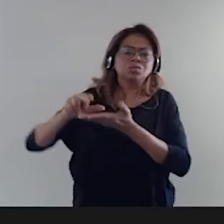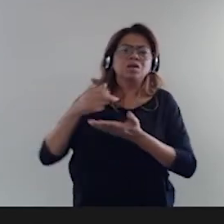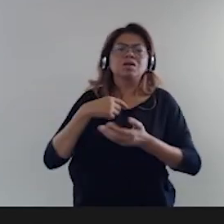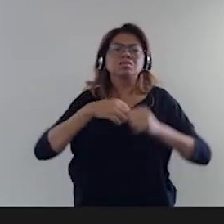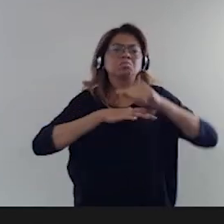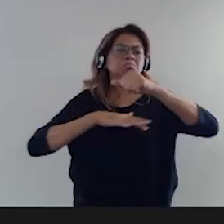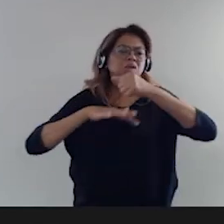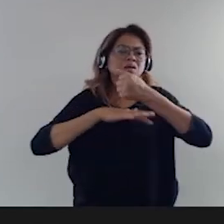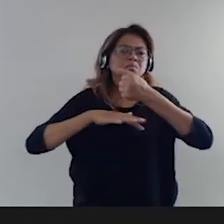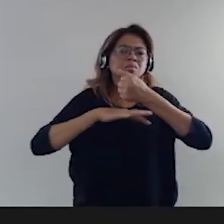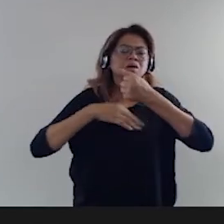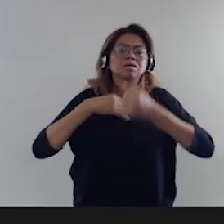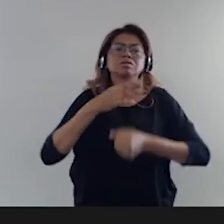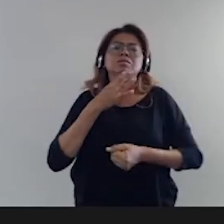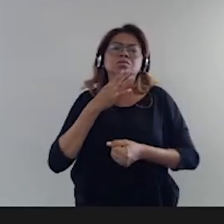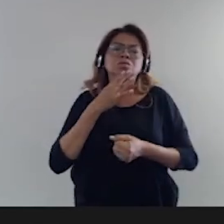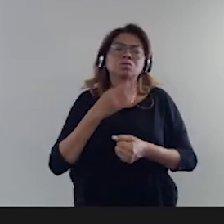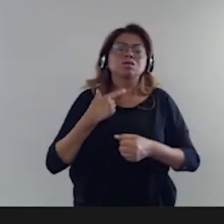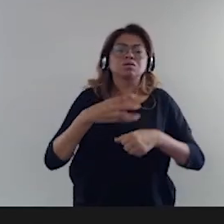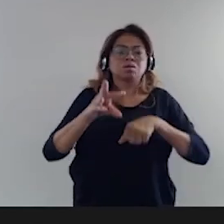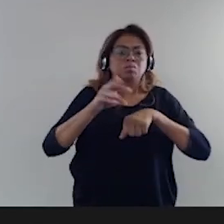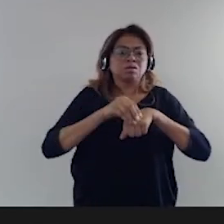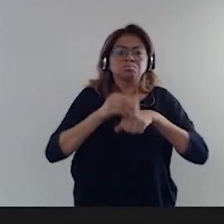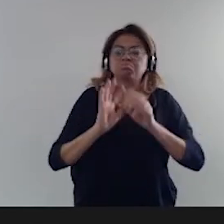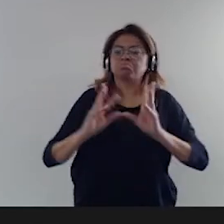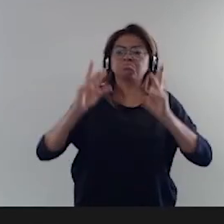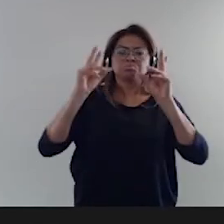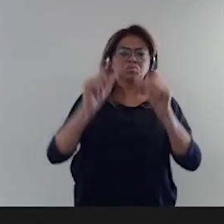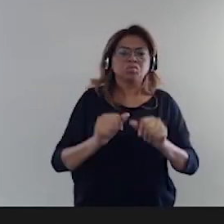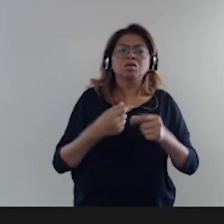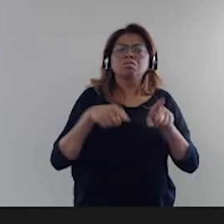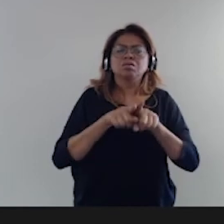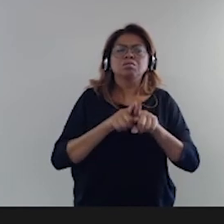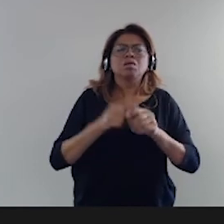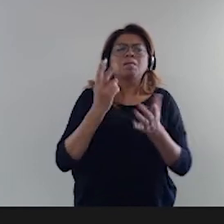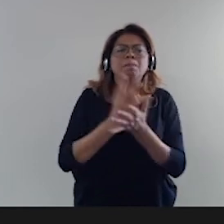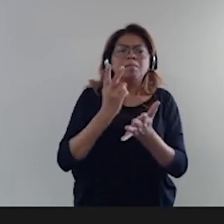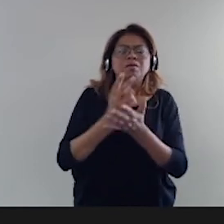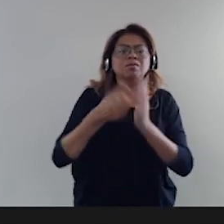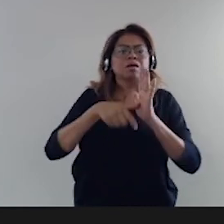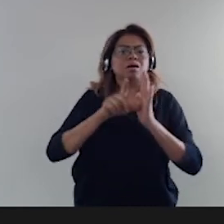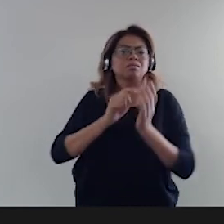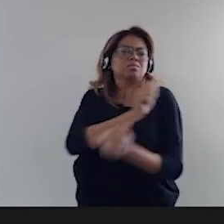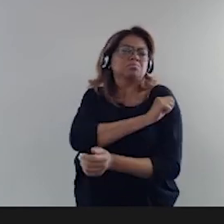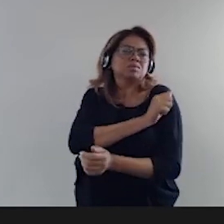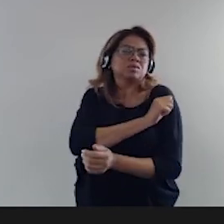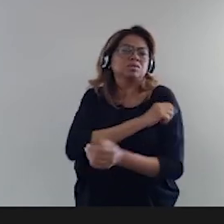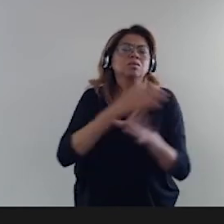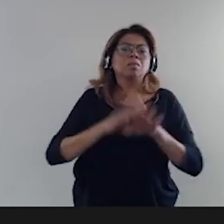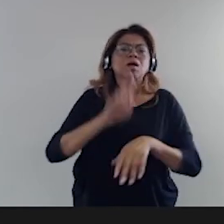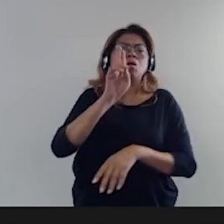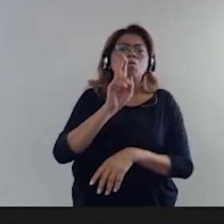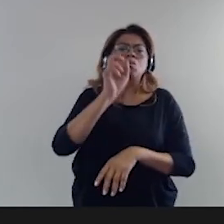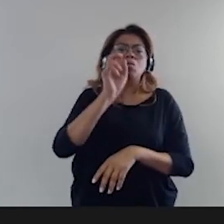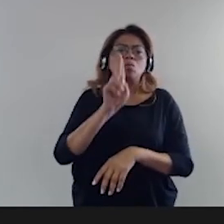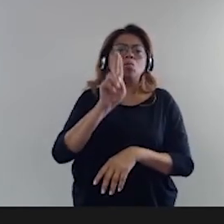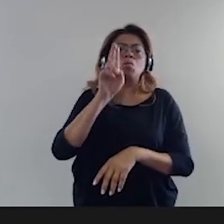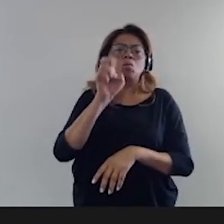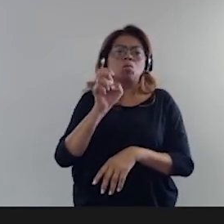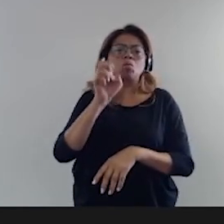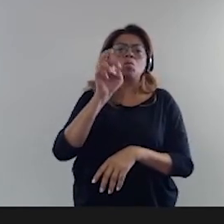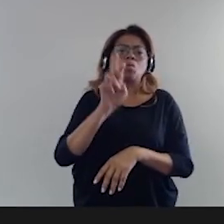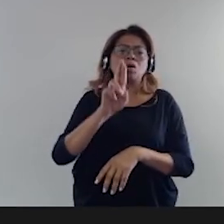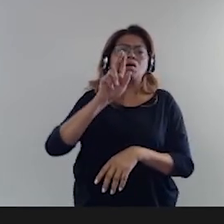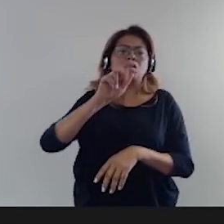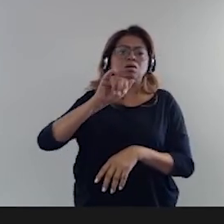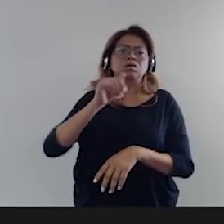do pensamento e do conhecimento, tanto desde quando foi bacharel em Direito pela UERJ, quanto alcançou o